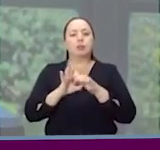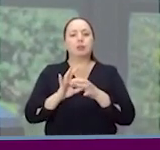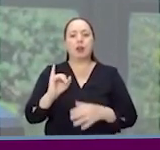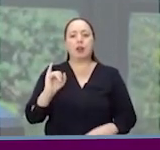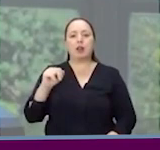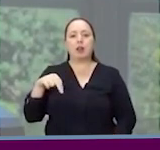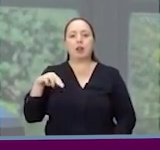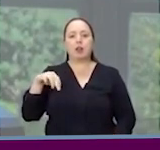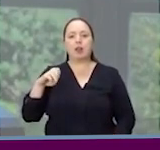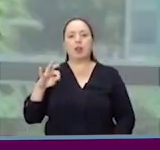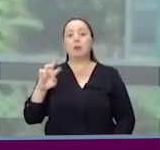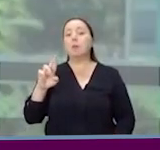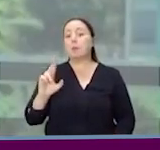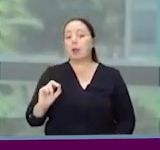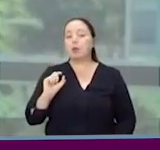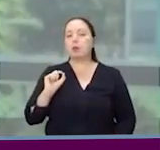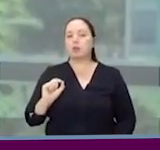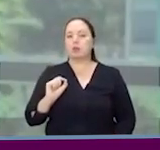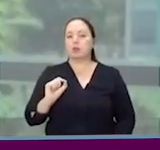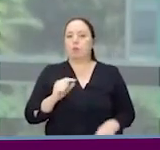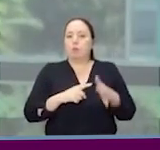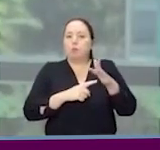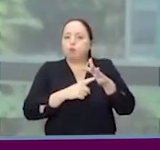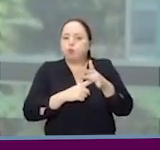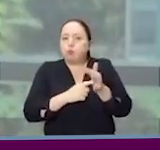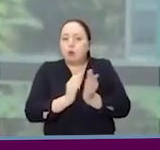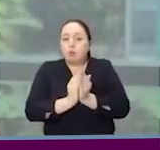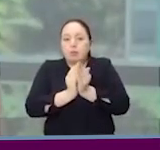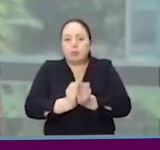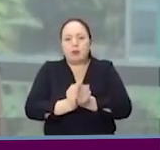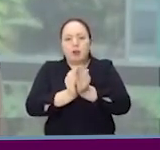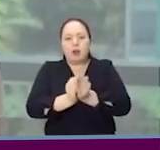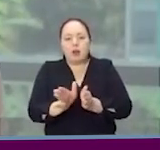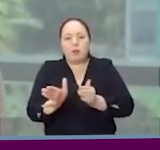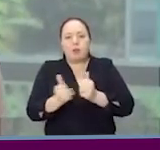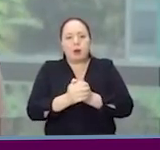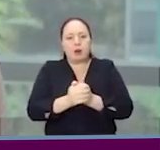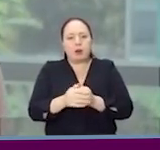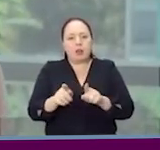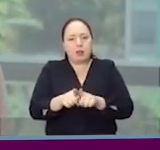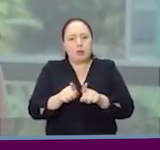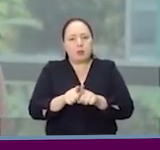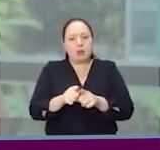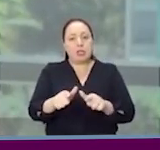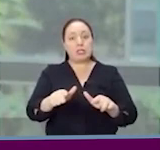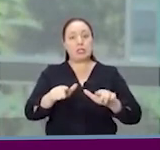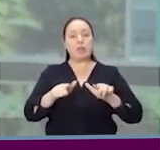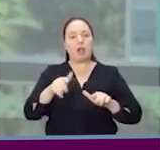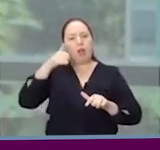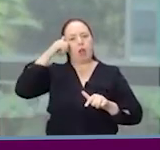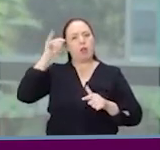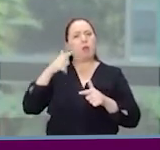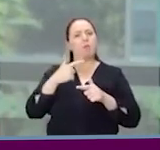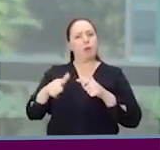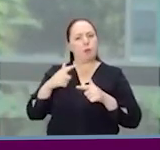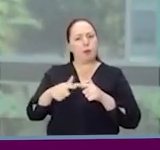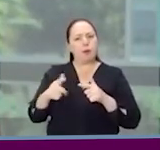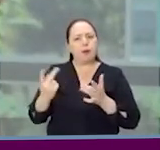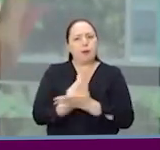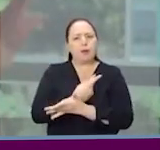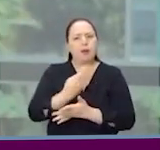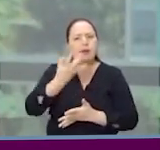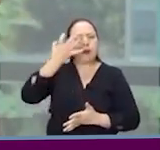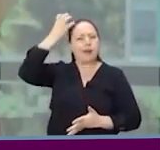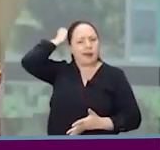de parceria com o Inmetro para que os motores das embarcações tenham certificação, para que não aconteça